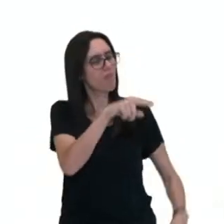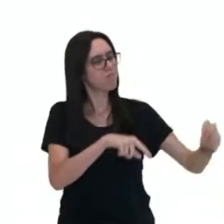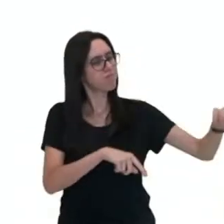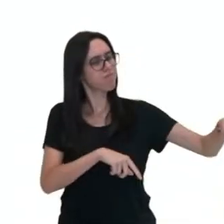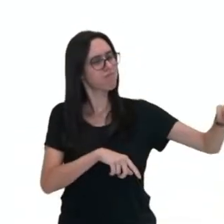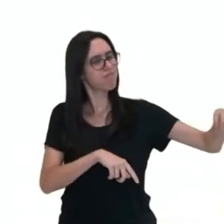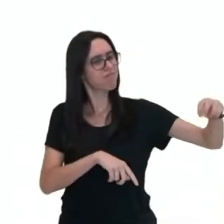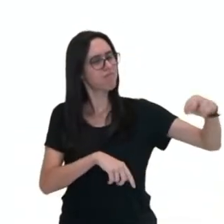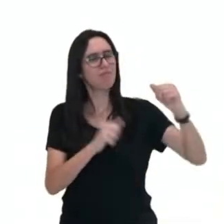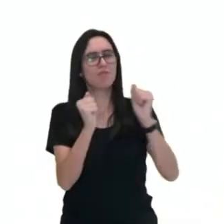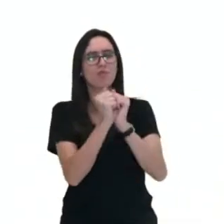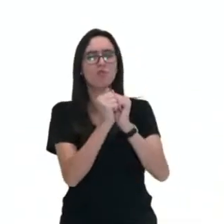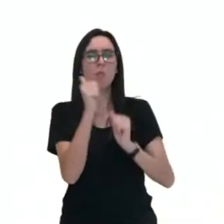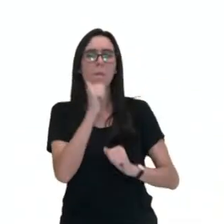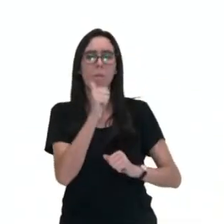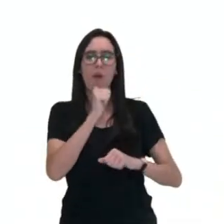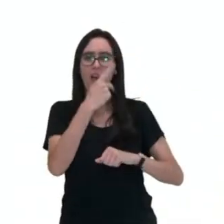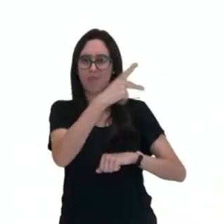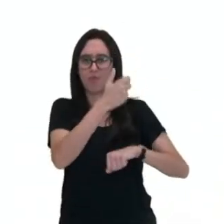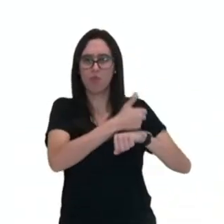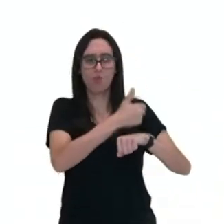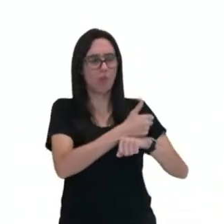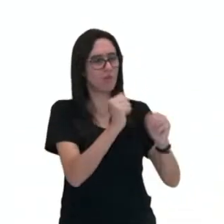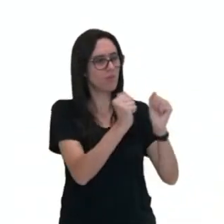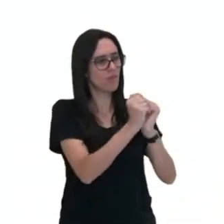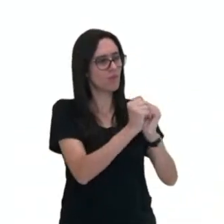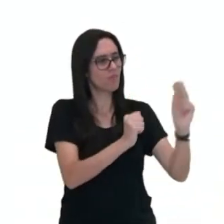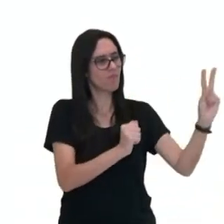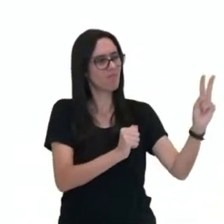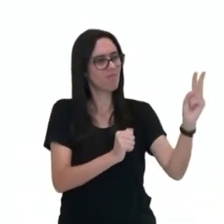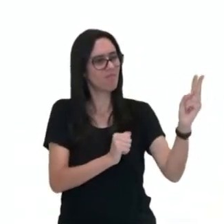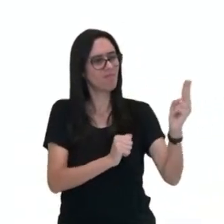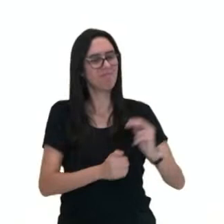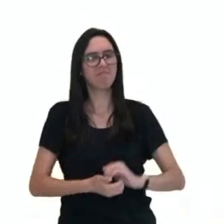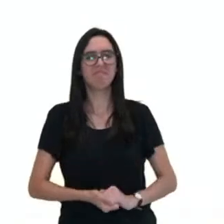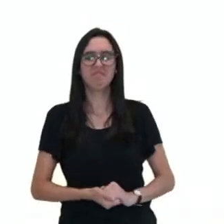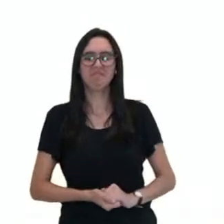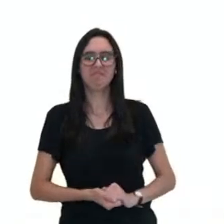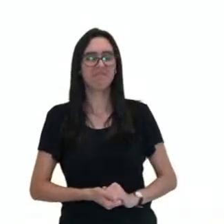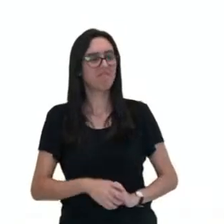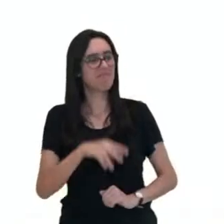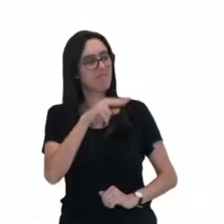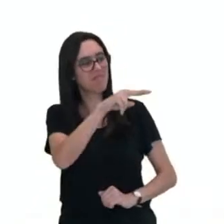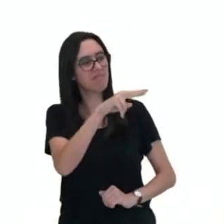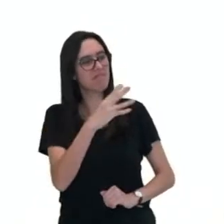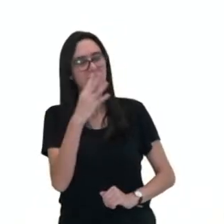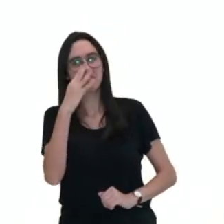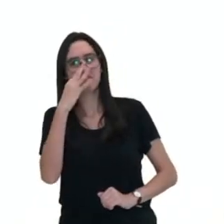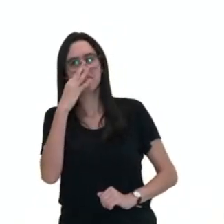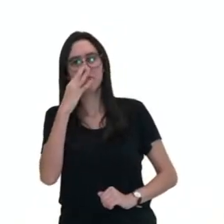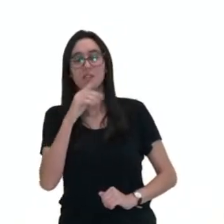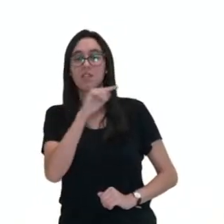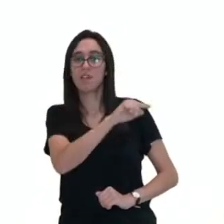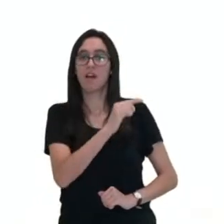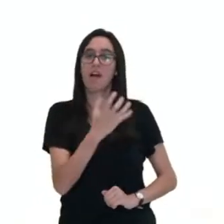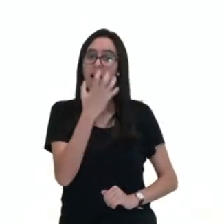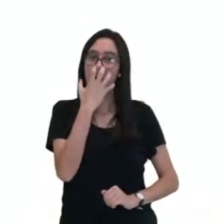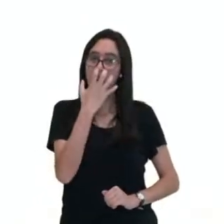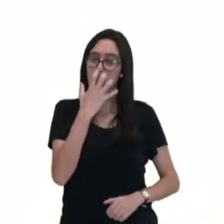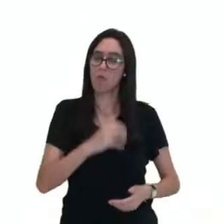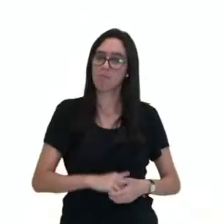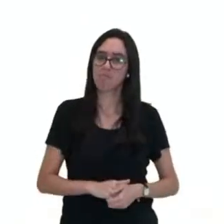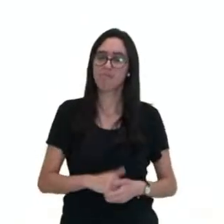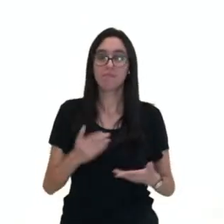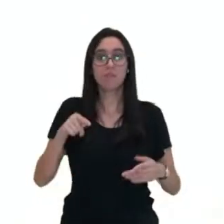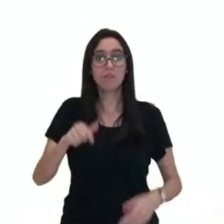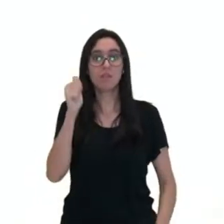de sua dona, arrastando seu comprimento. Desprevenido, acostumado, cachorro. A